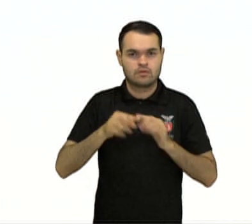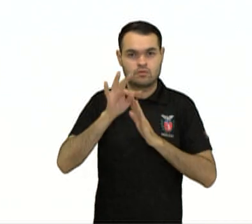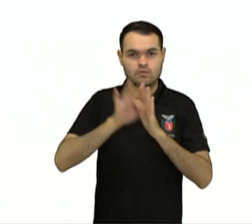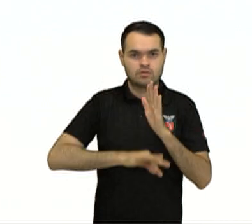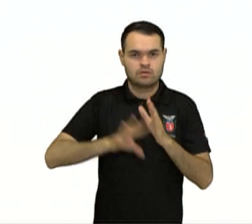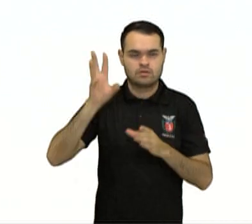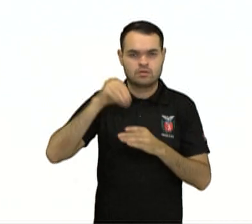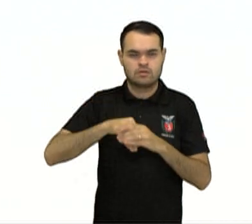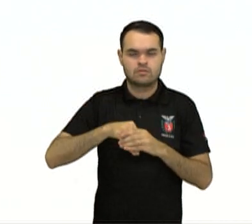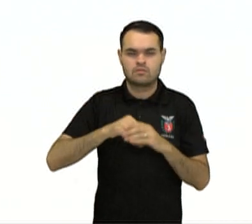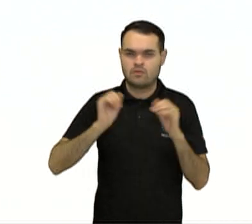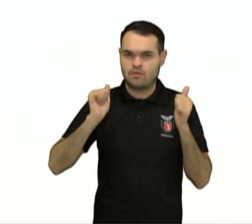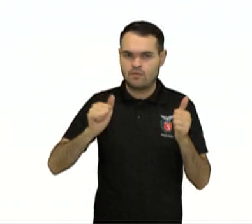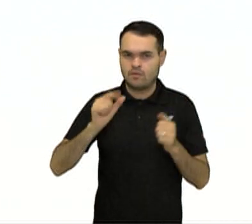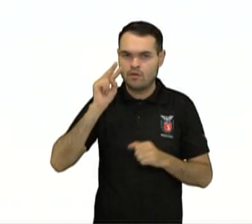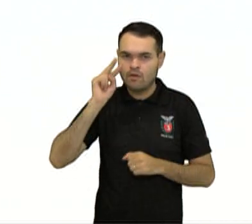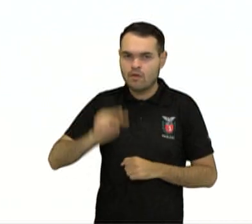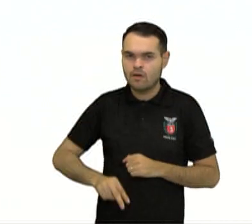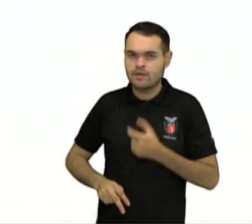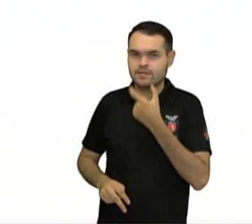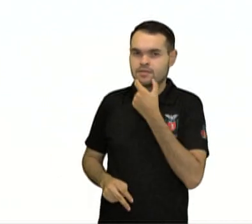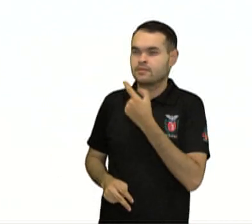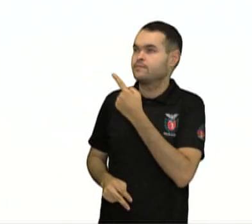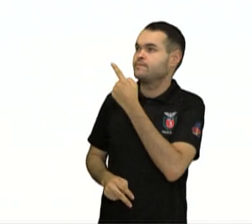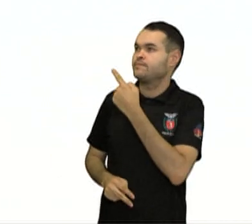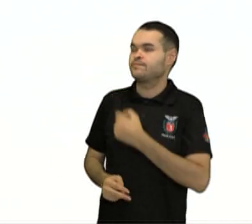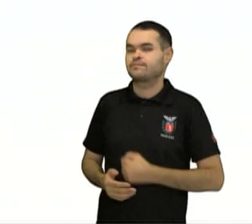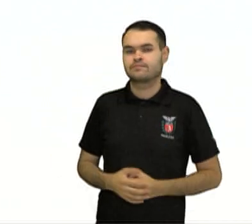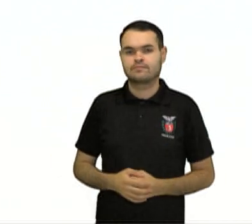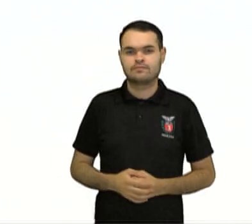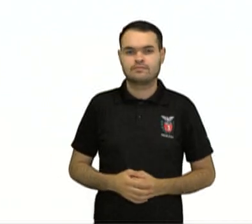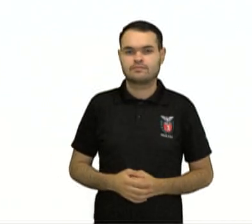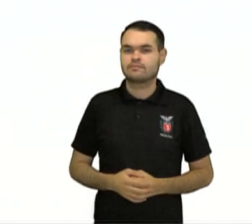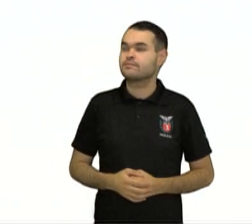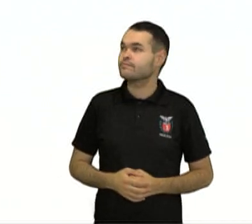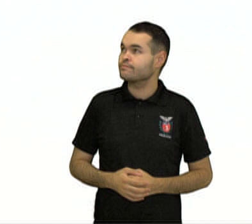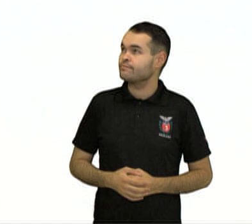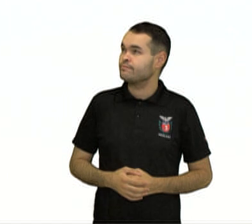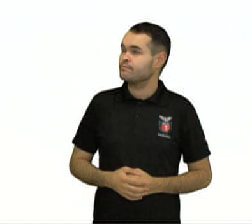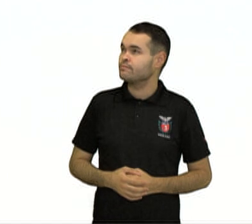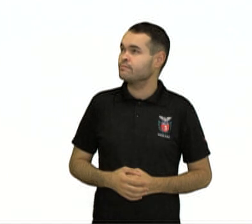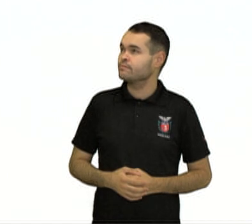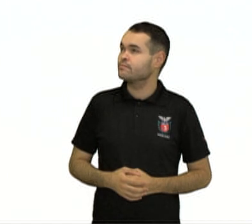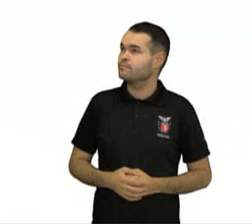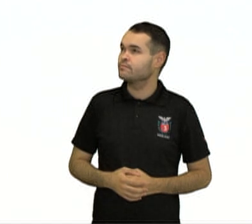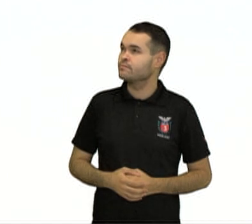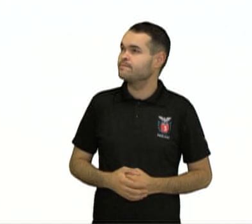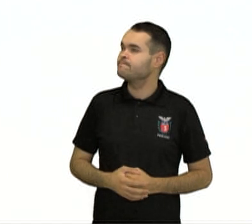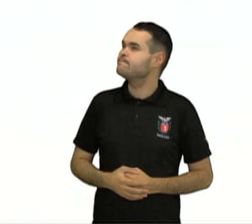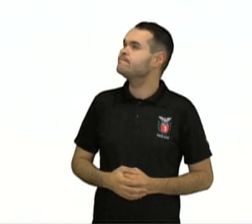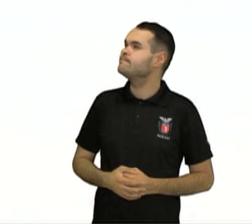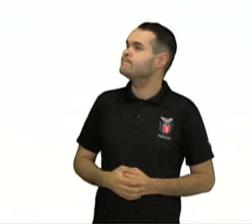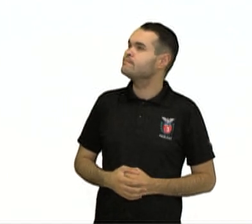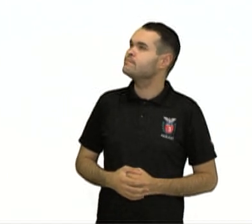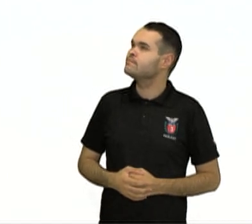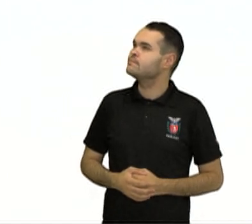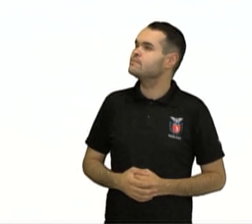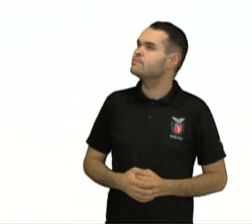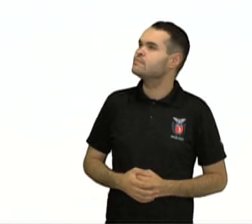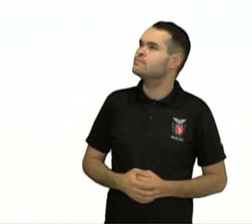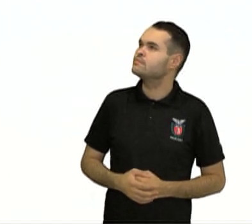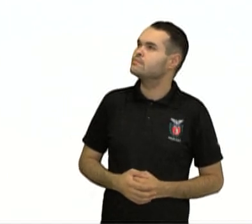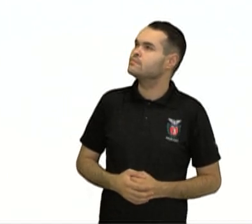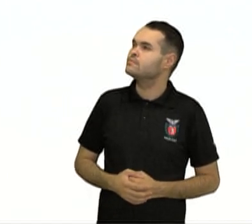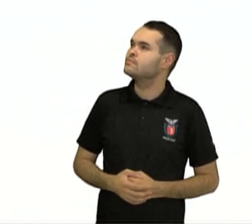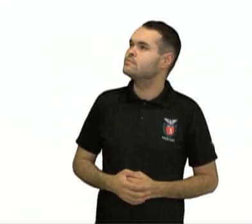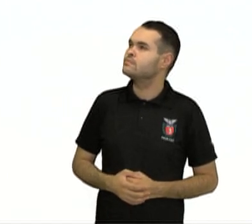texto. Acompanhem comigo a leitura, olha só. Visit, visited, travel, traveled, love, loved, walk, walked,